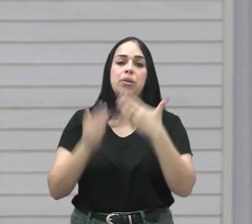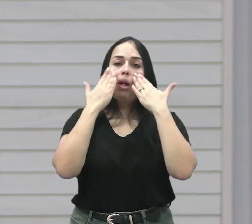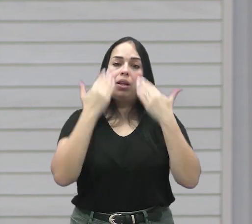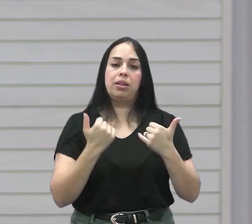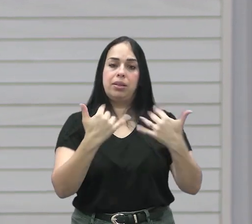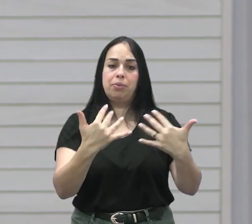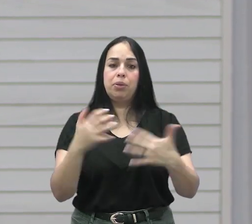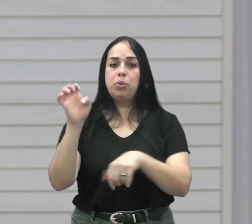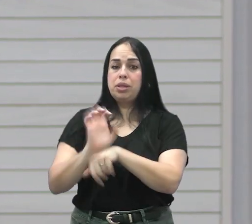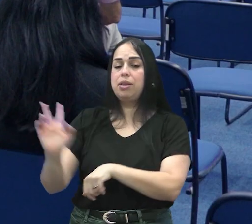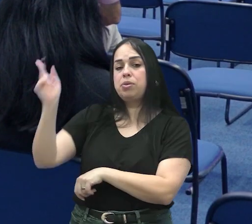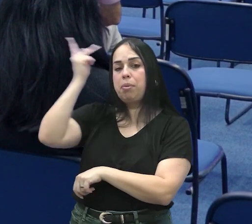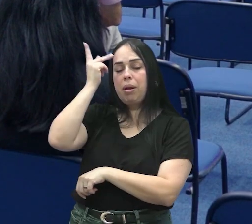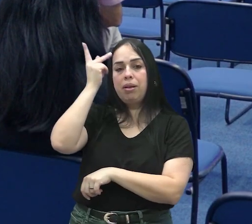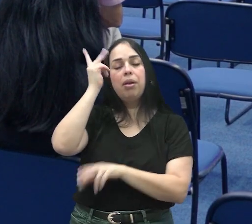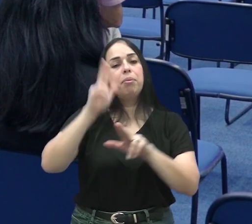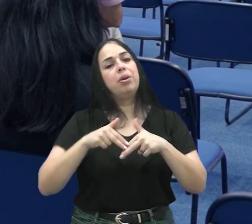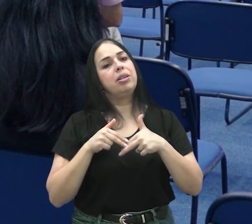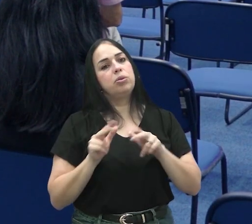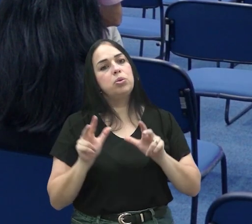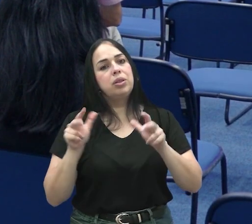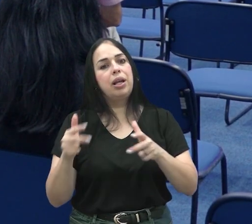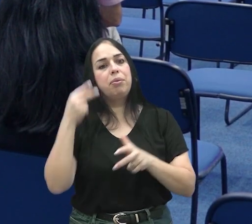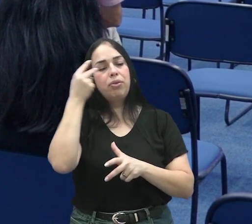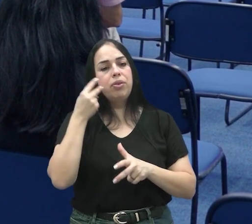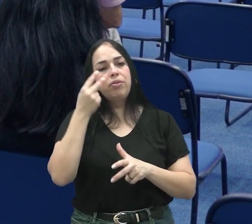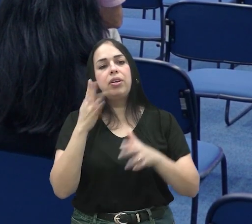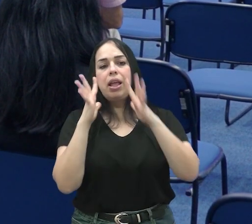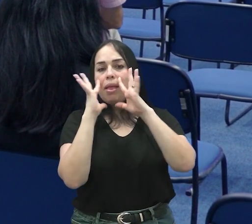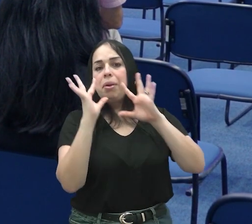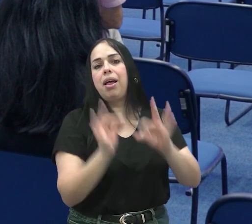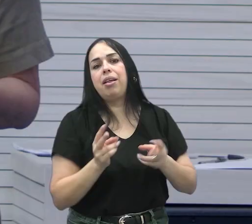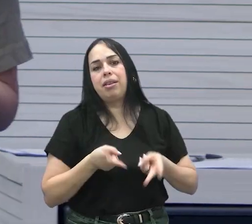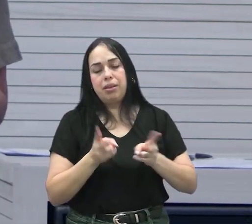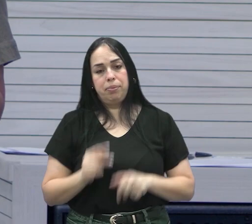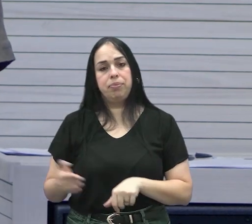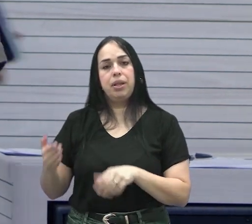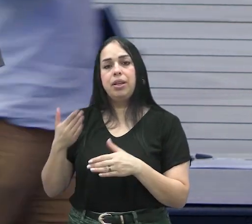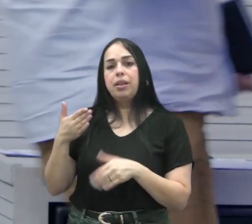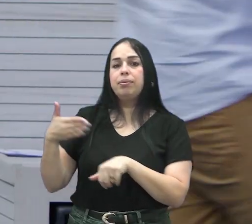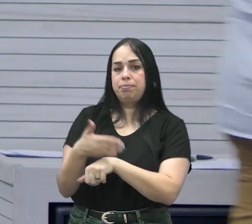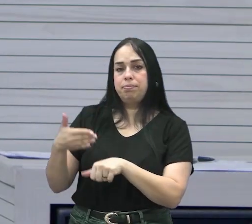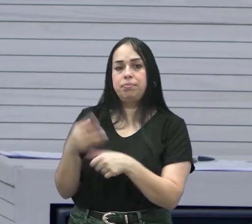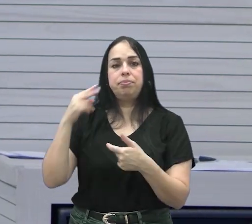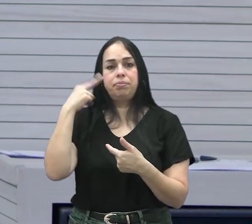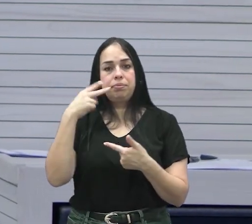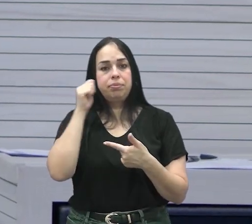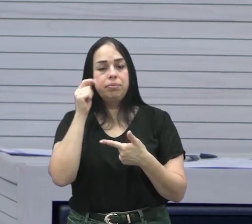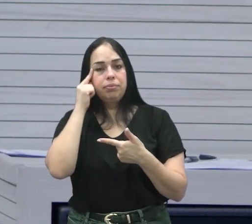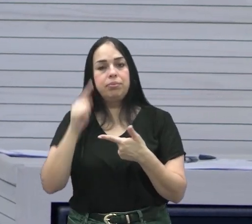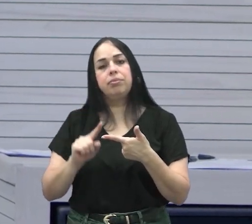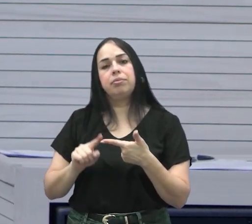está realizando pelo Estado. A Câmara se atenta às ações de preservação do Rio Paraíba do Sul. Na audiência estiveram presentes a